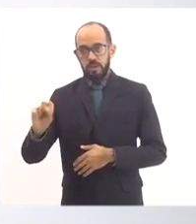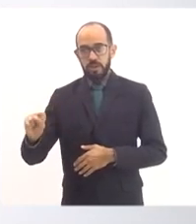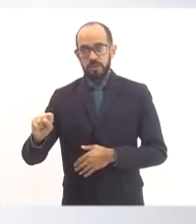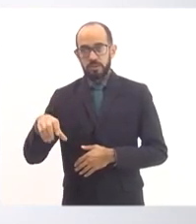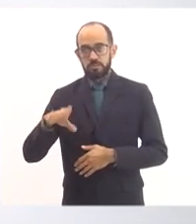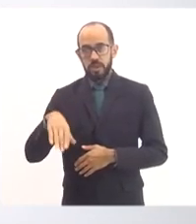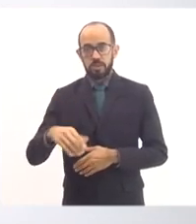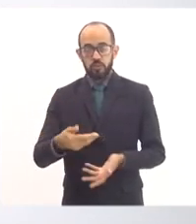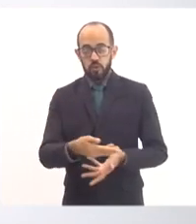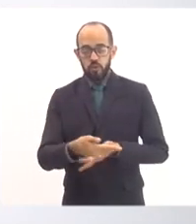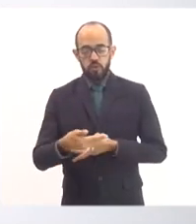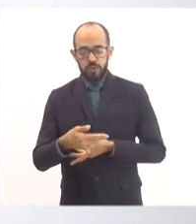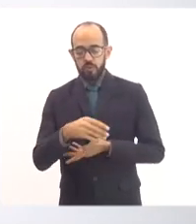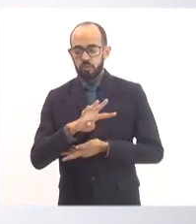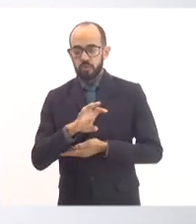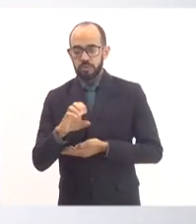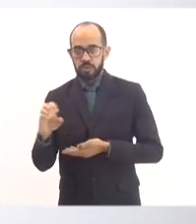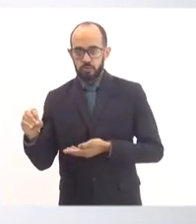etapas.